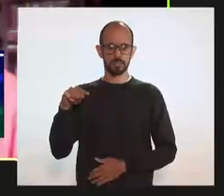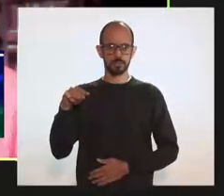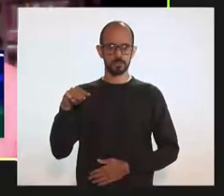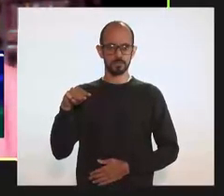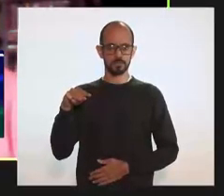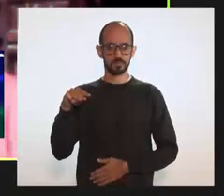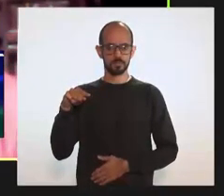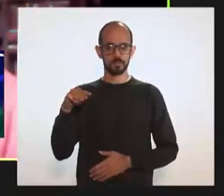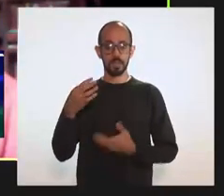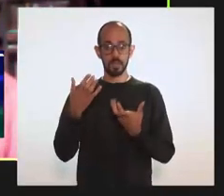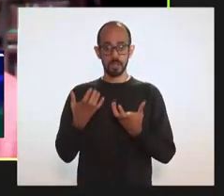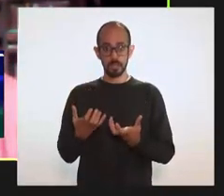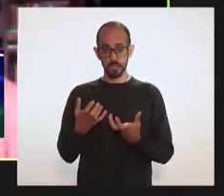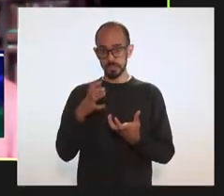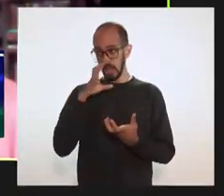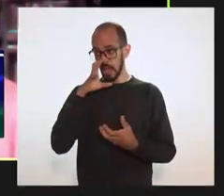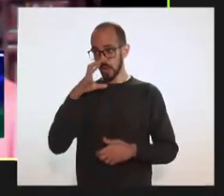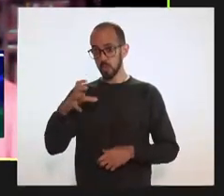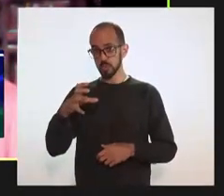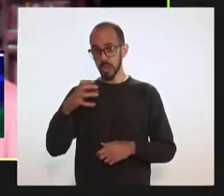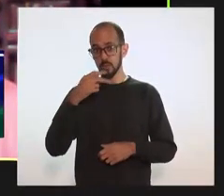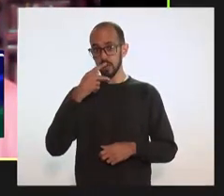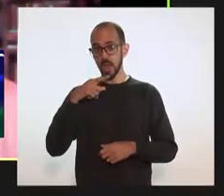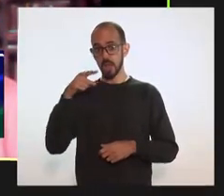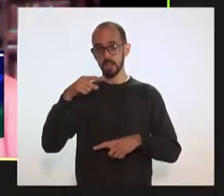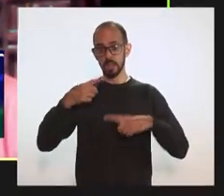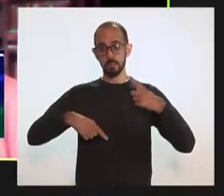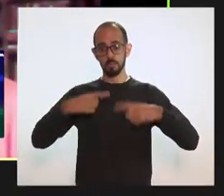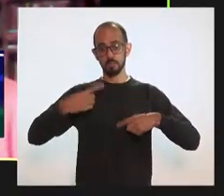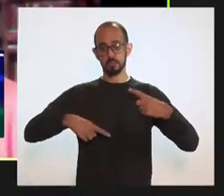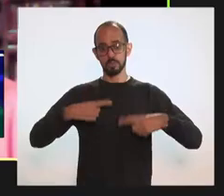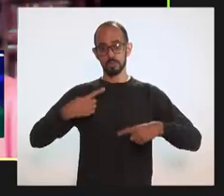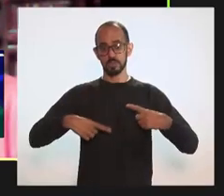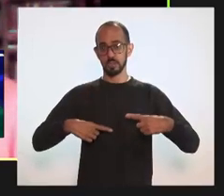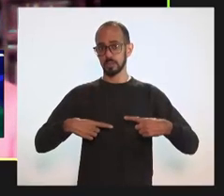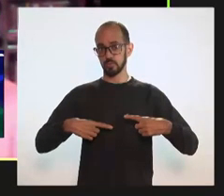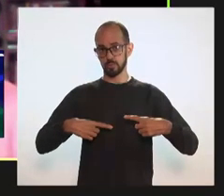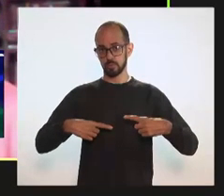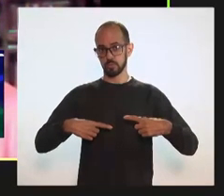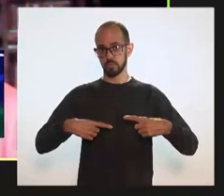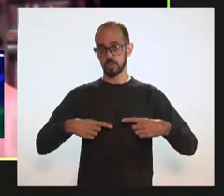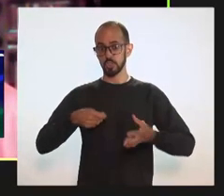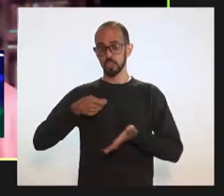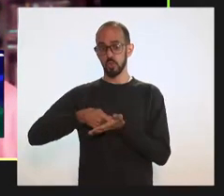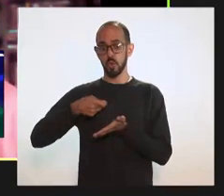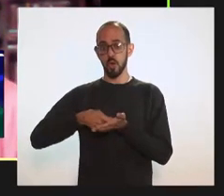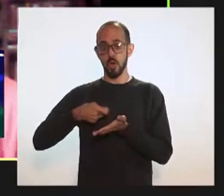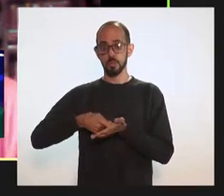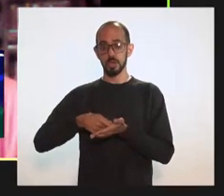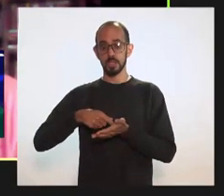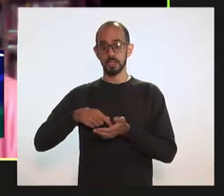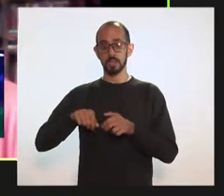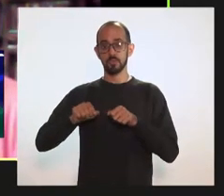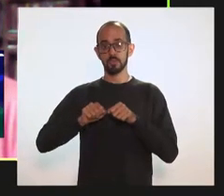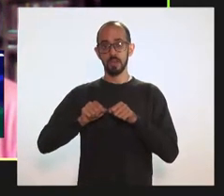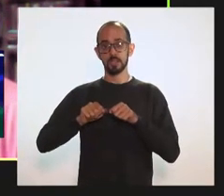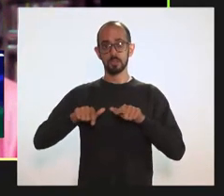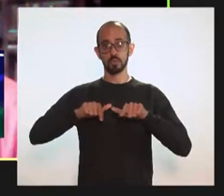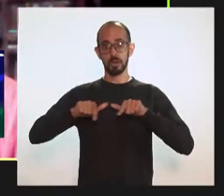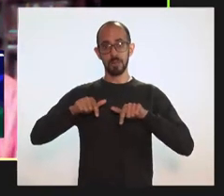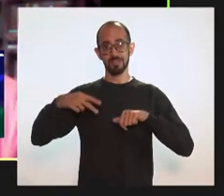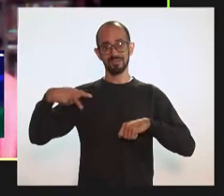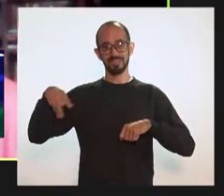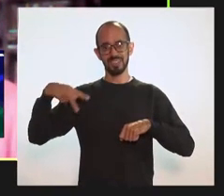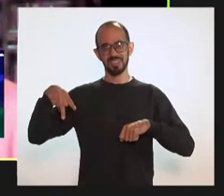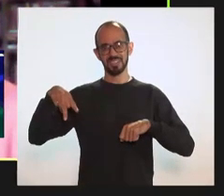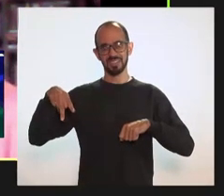quis nos acusar de estar politizando a pauta da vacina. O que a gente cobra é que ele faça o trabalho dele. Ele é governador para